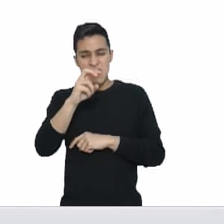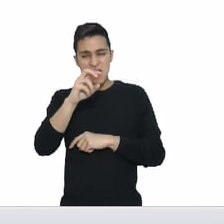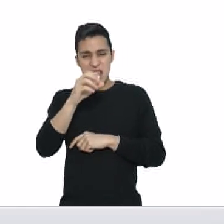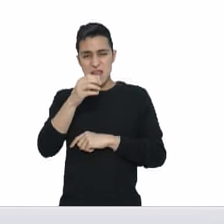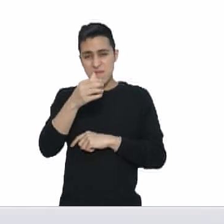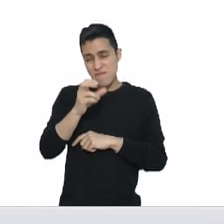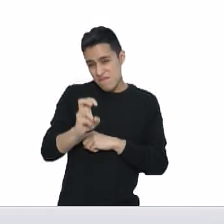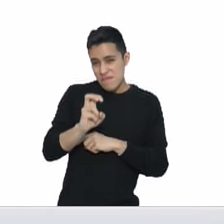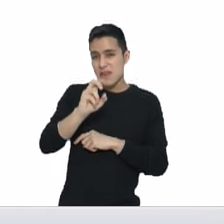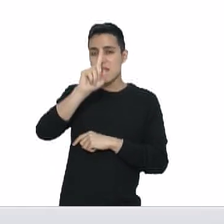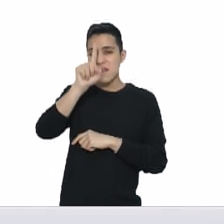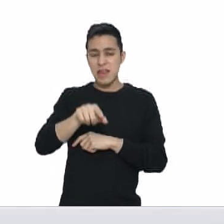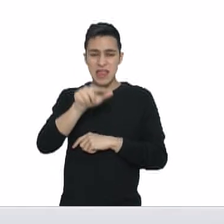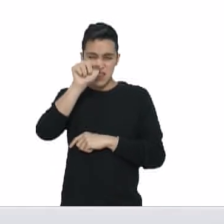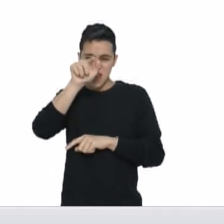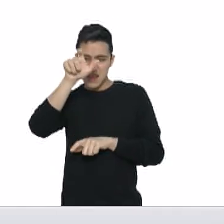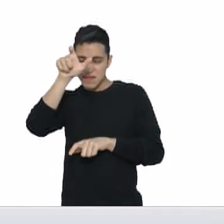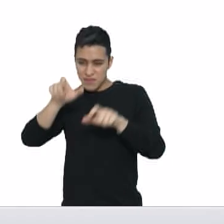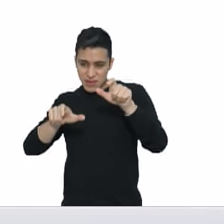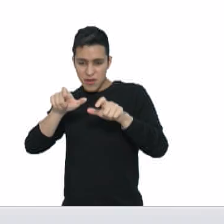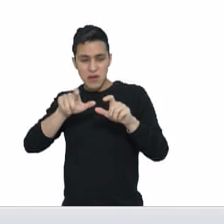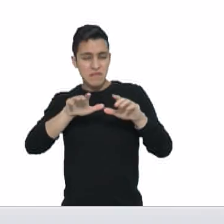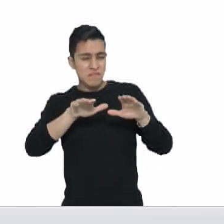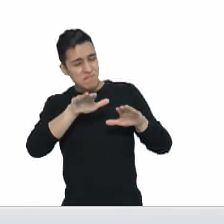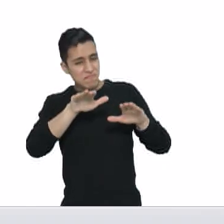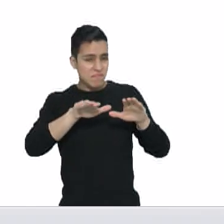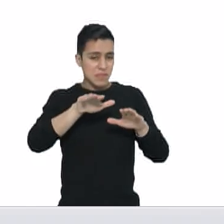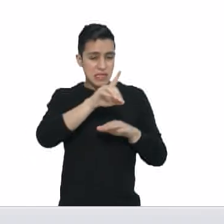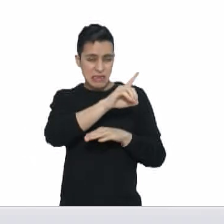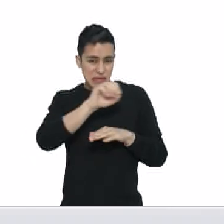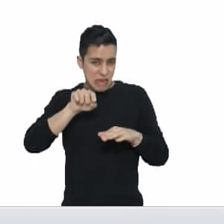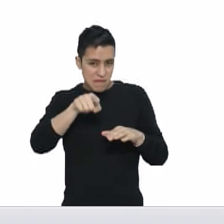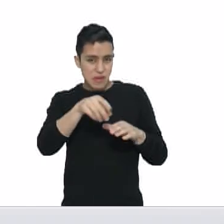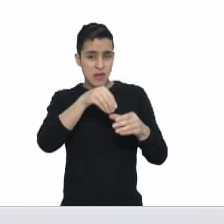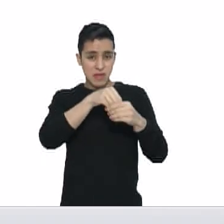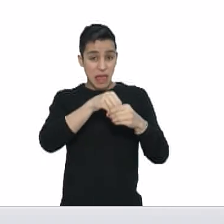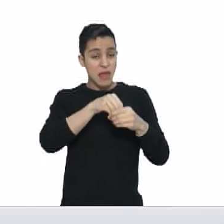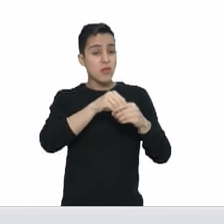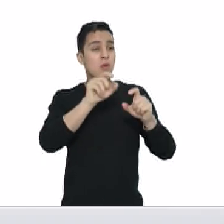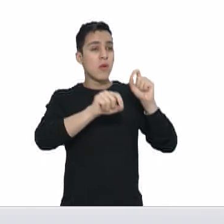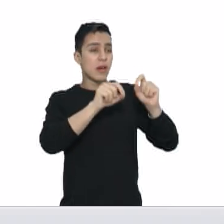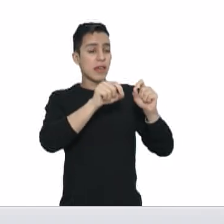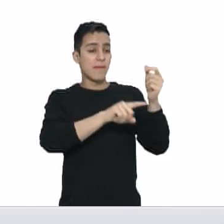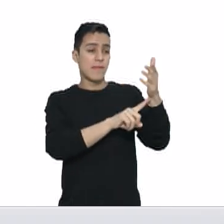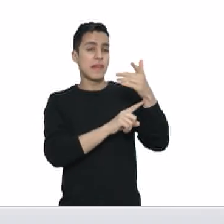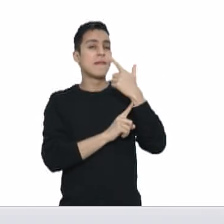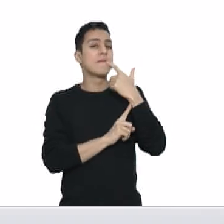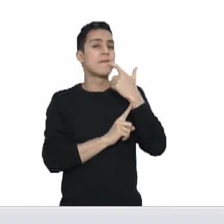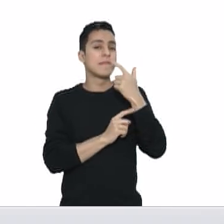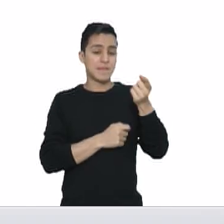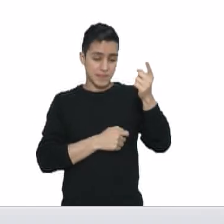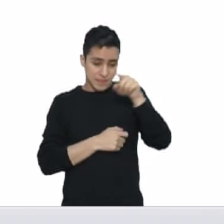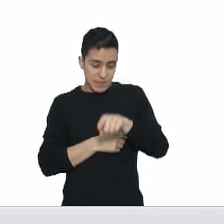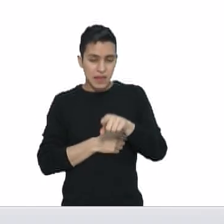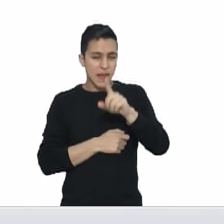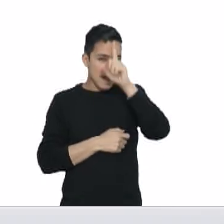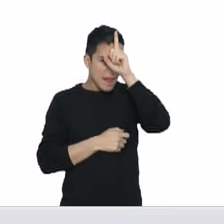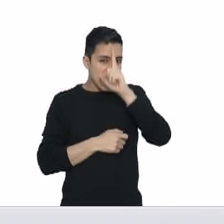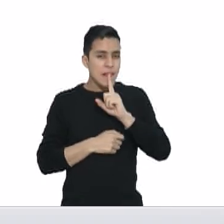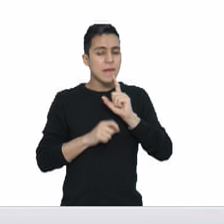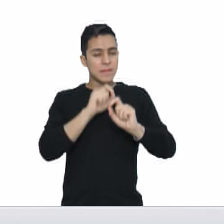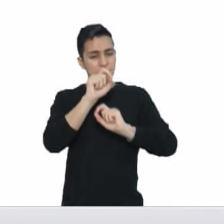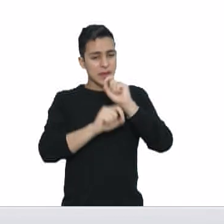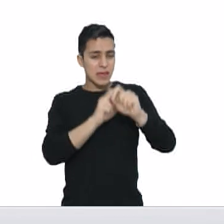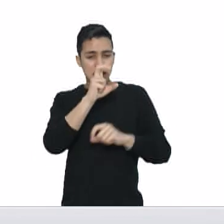Arredondando, seria 7 pessoas a cada 100 mil. Na faixa vermelha, ó, na bandeira vermelha. Na bandeira amarela, é